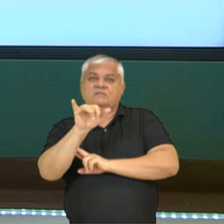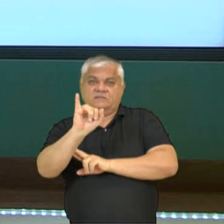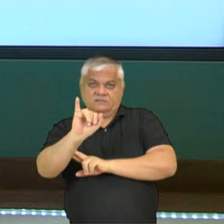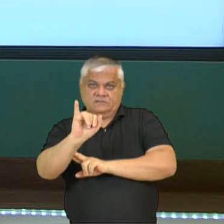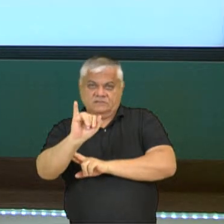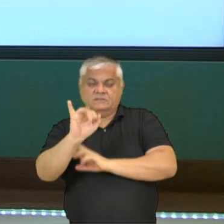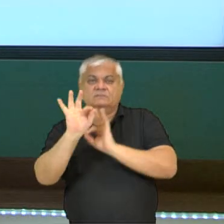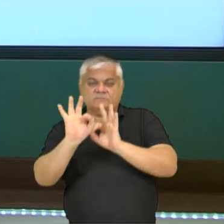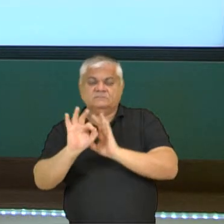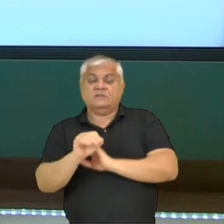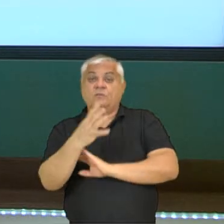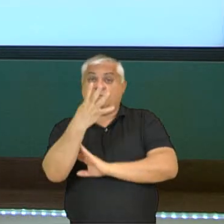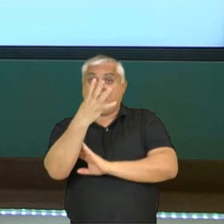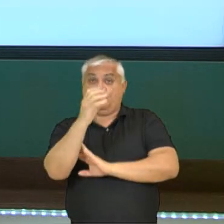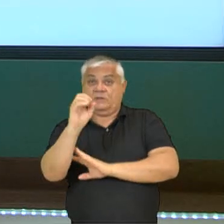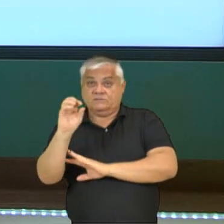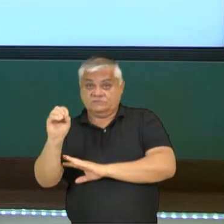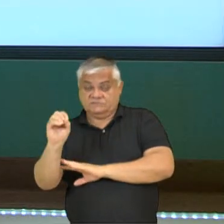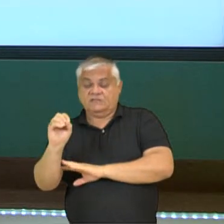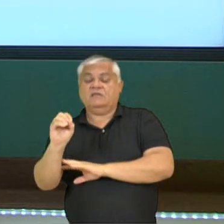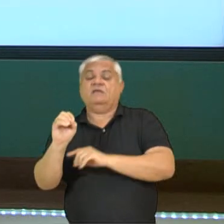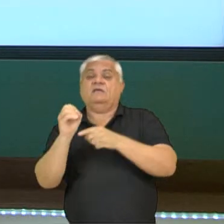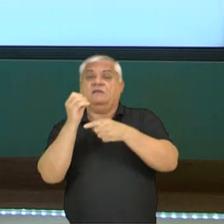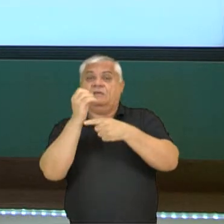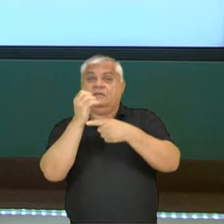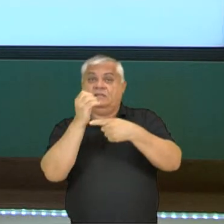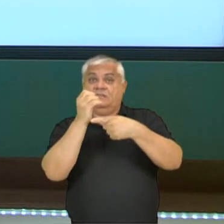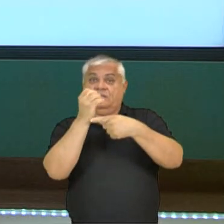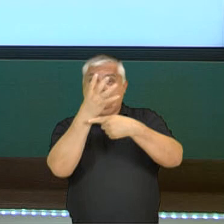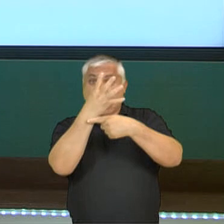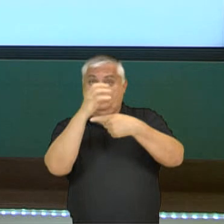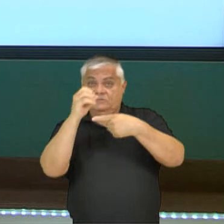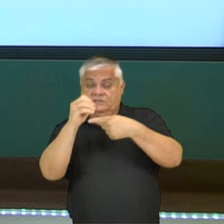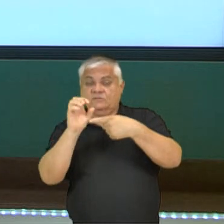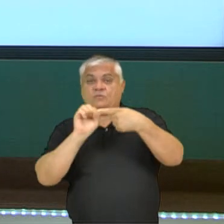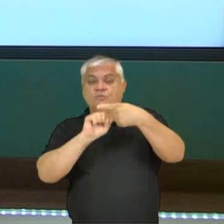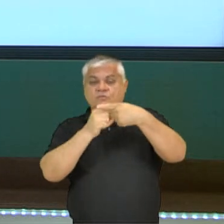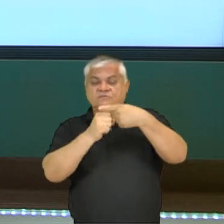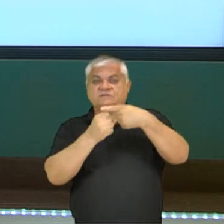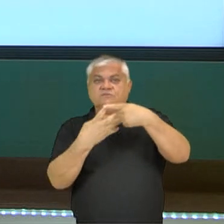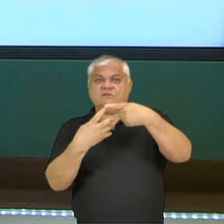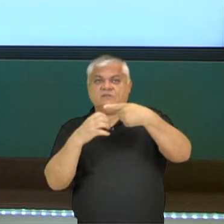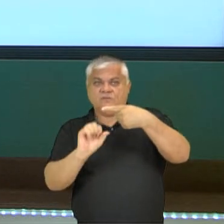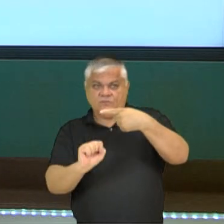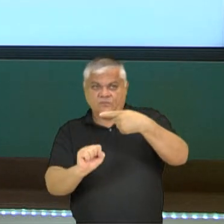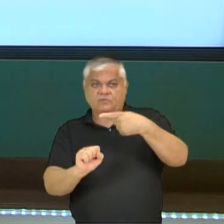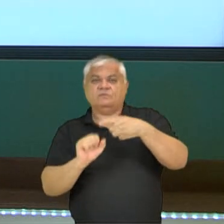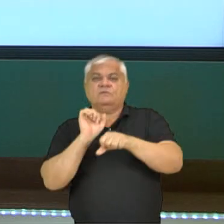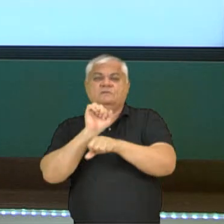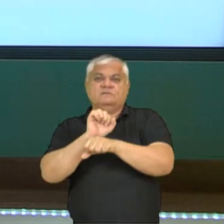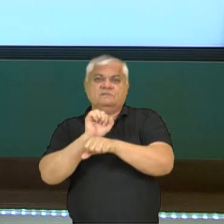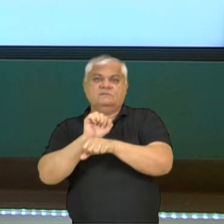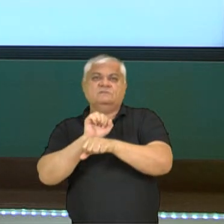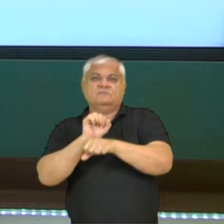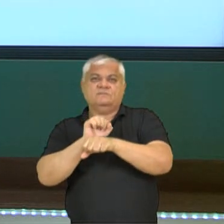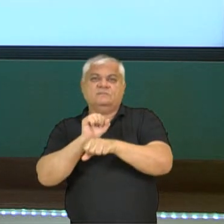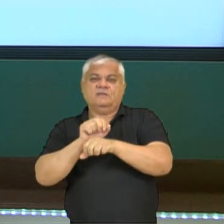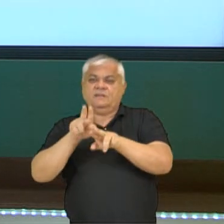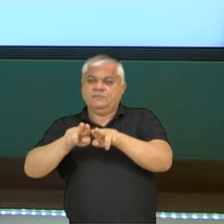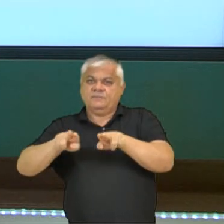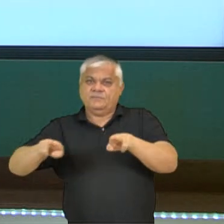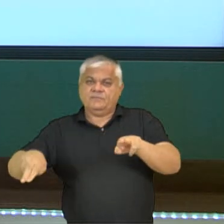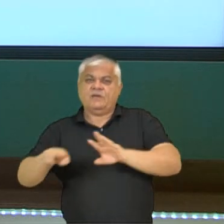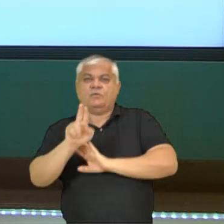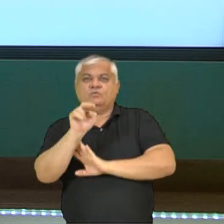seja, 400 sobre 848 dos pacientes esperavam por um leito de